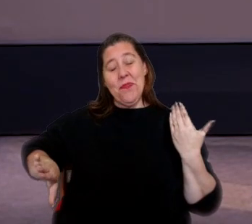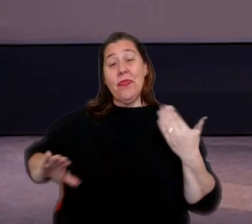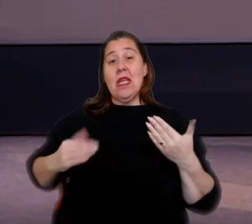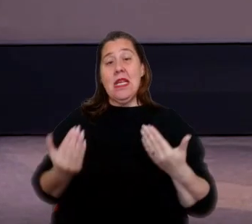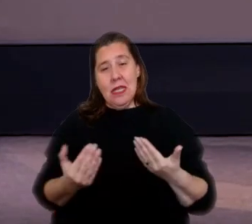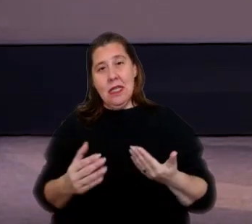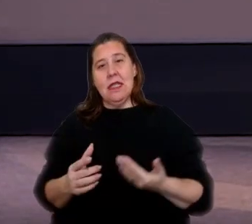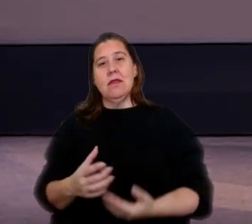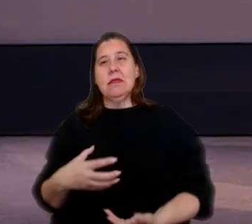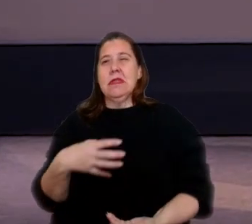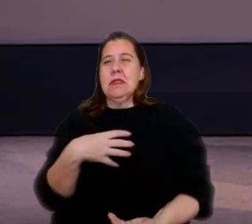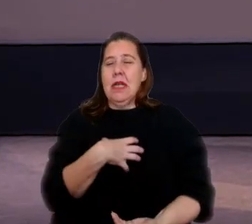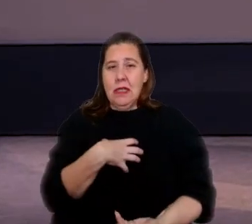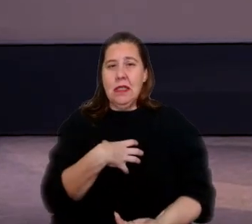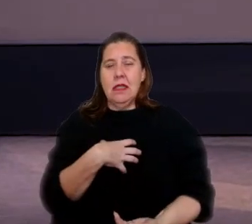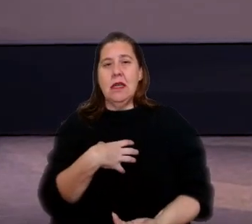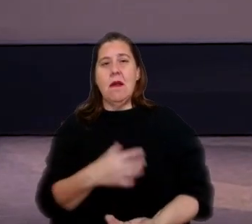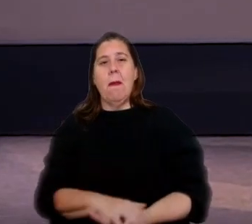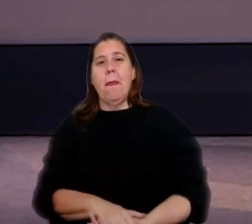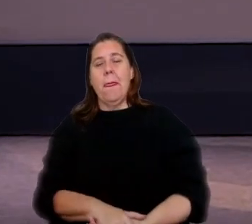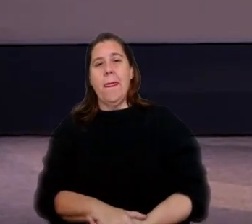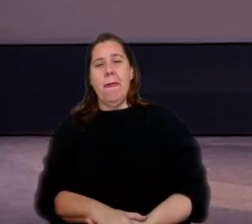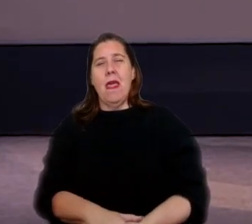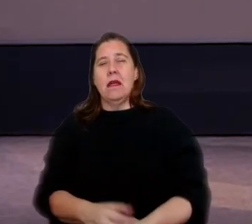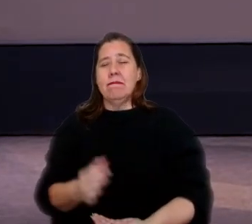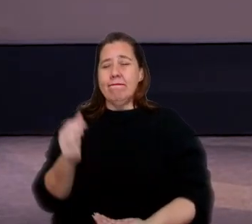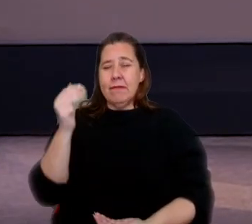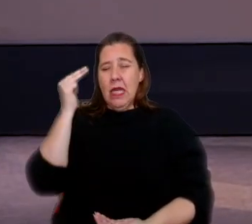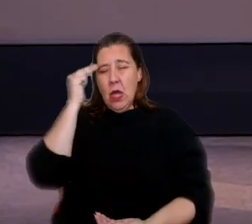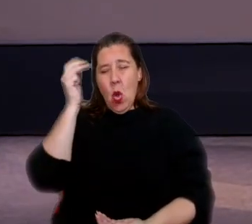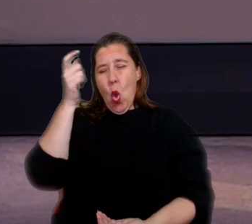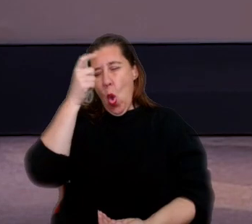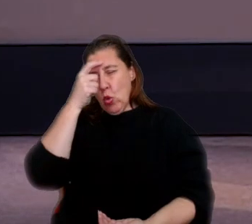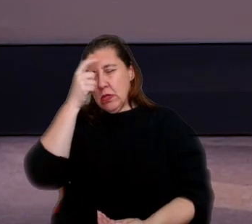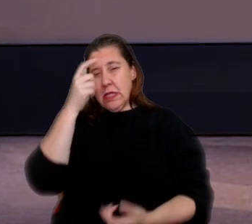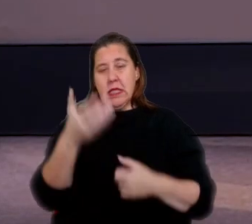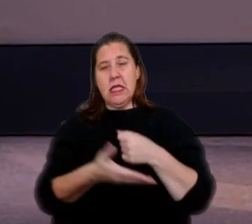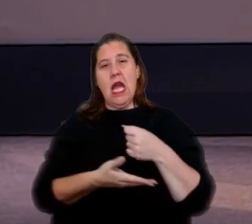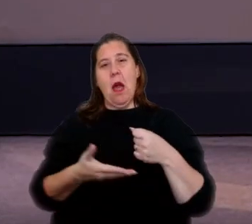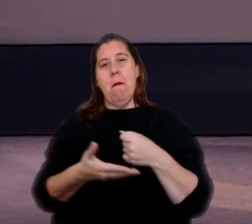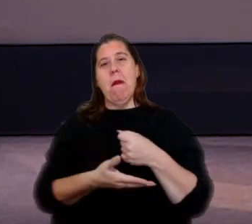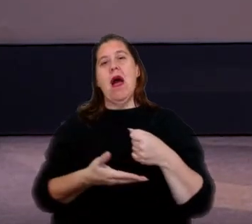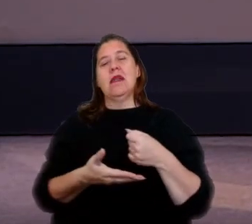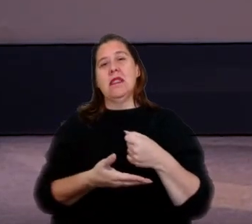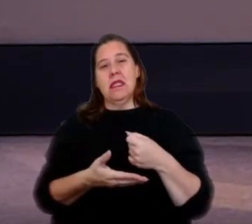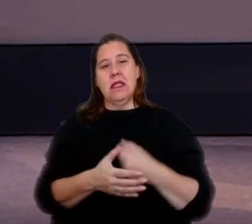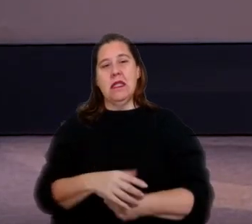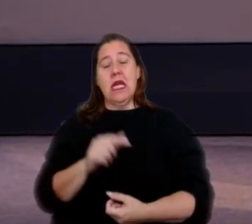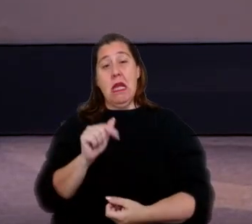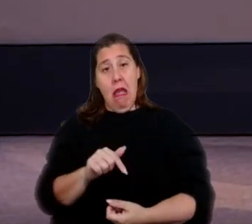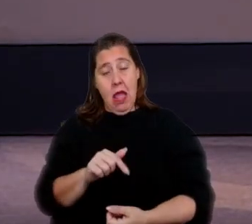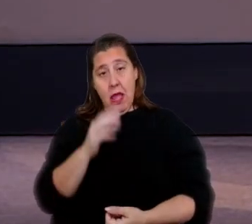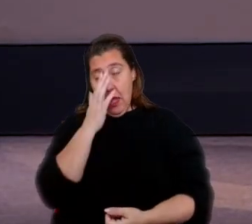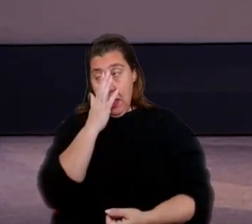afastar. Então vem a schlechtes Bewusstsein, a má consciência, que é a base do superego em